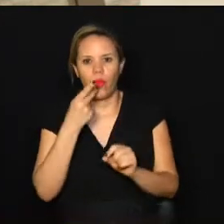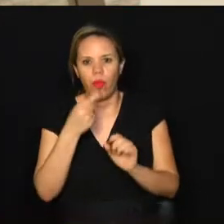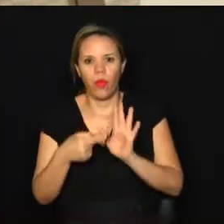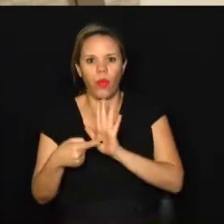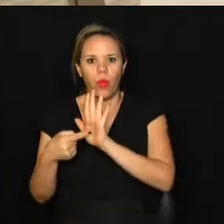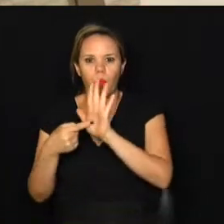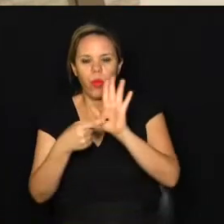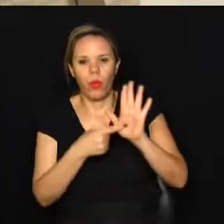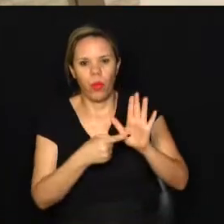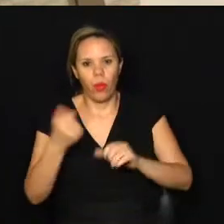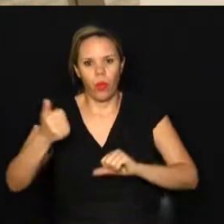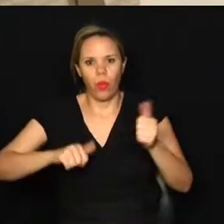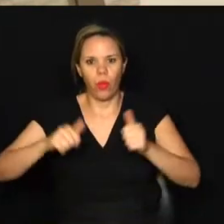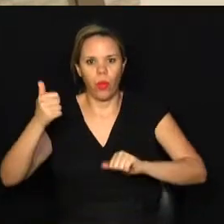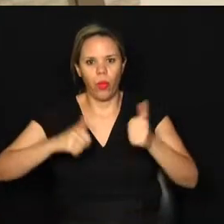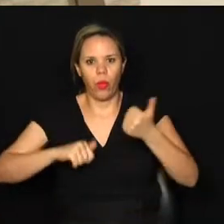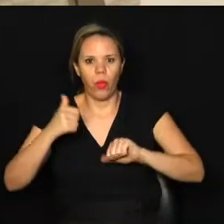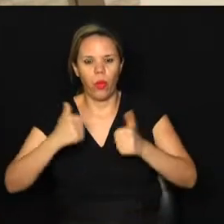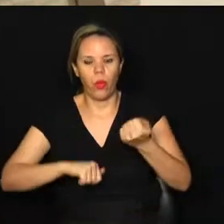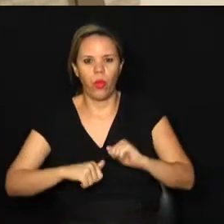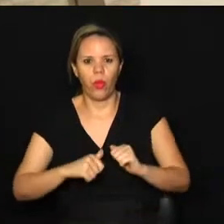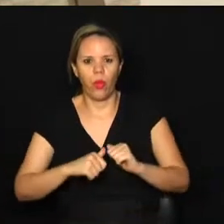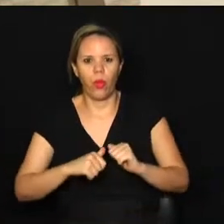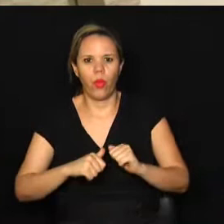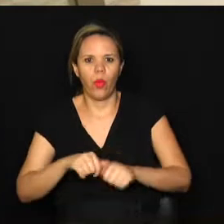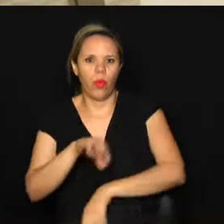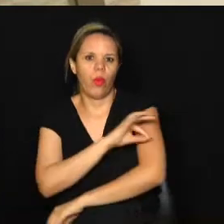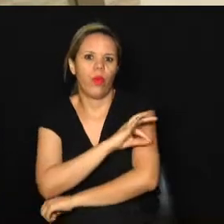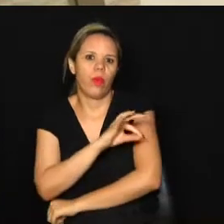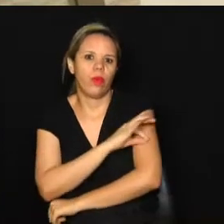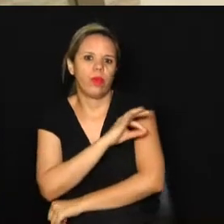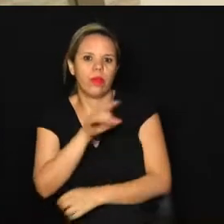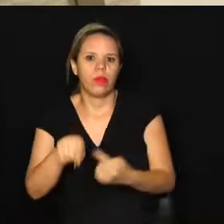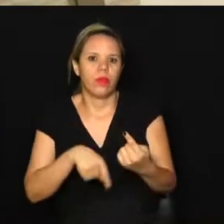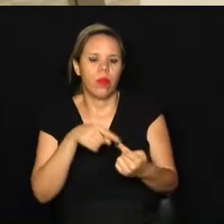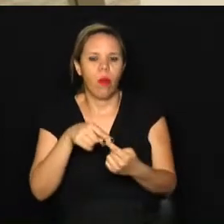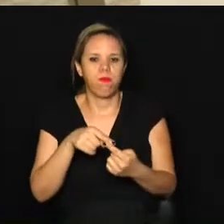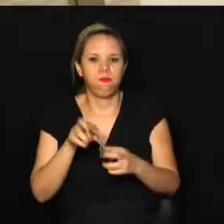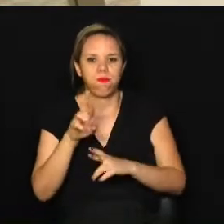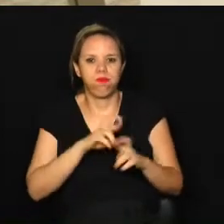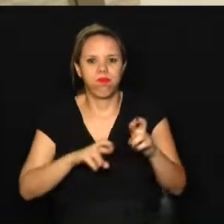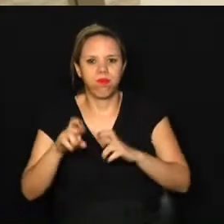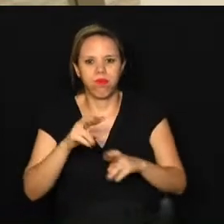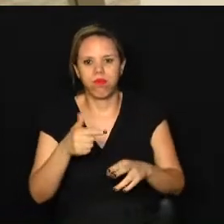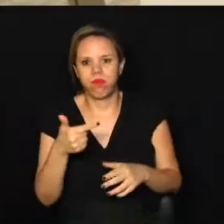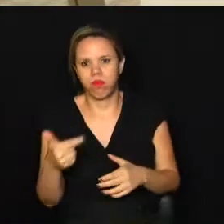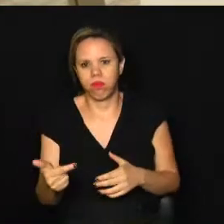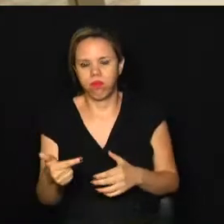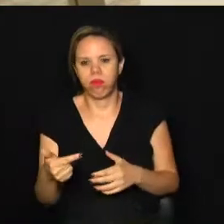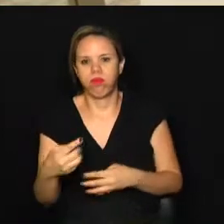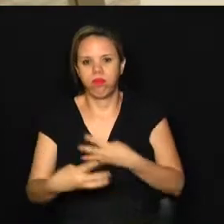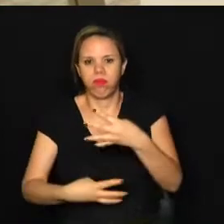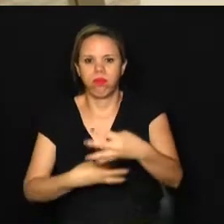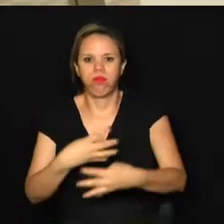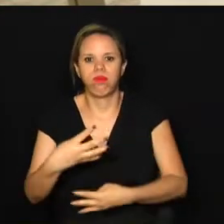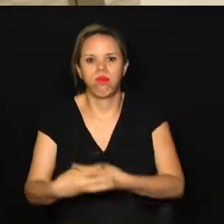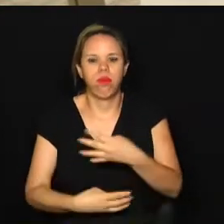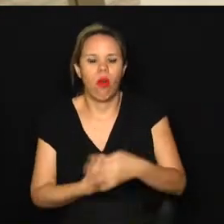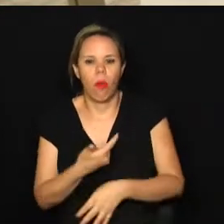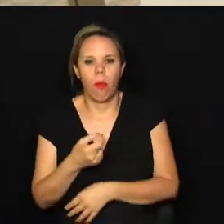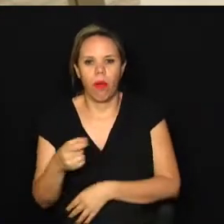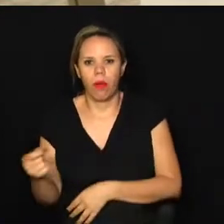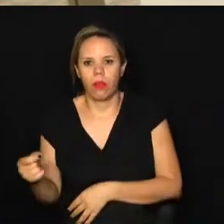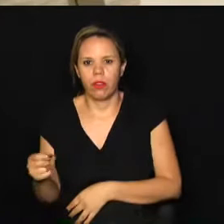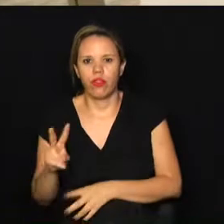demonstração e avaliação pelo Poder Executivo das metas fiscais do segundo quadrimestre de 2020, sob